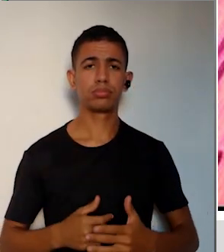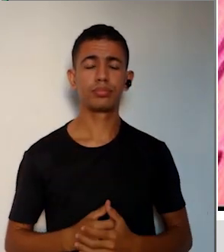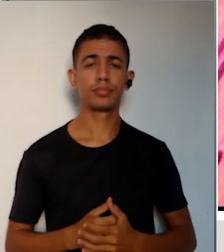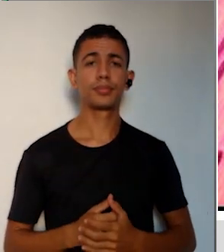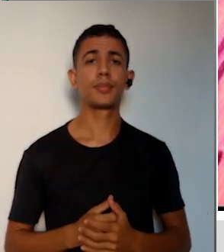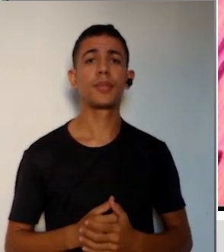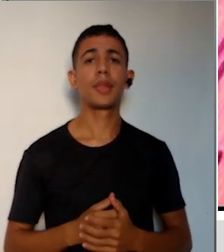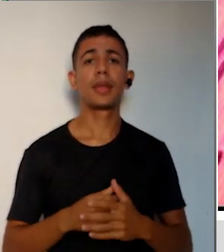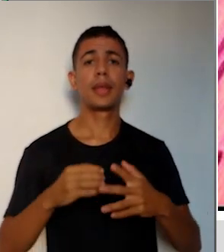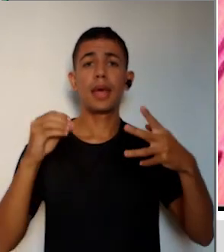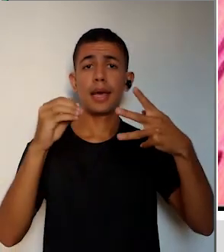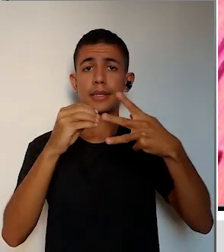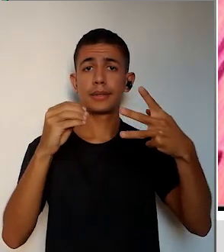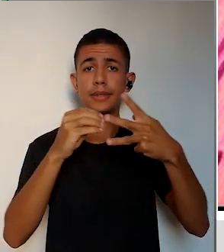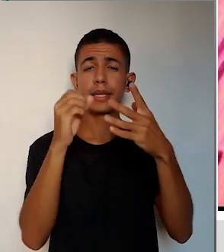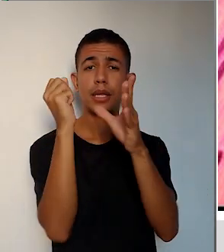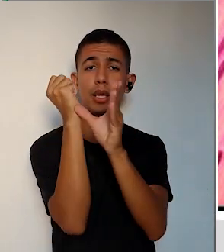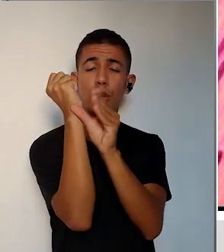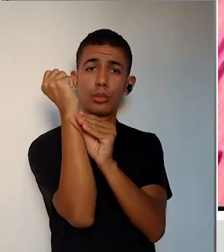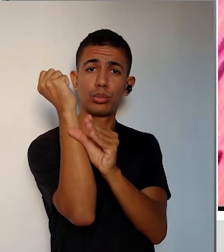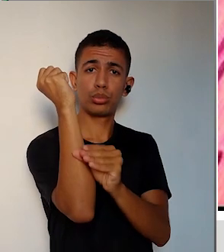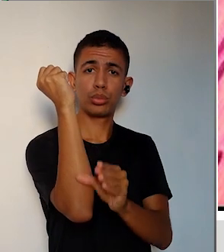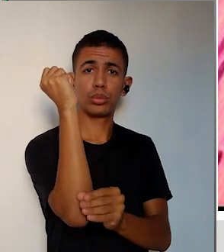de cálcio.